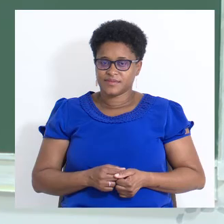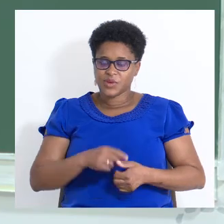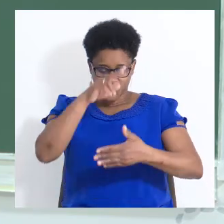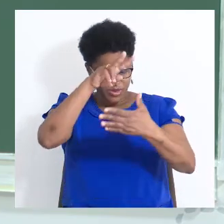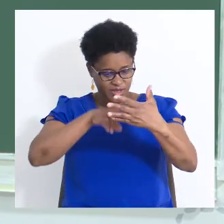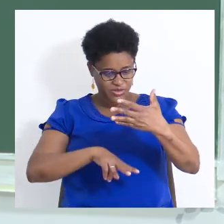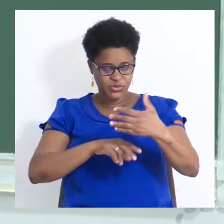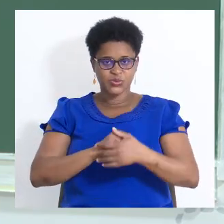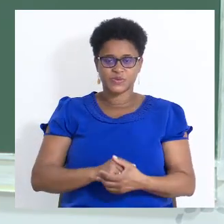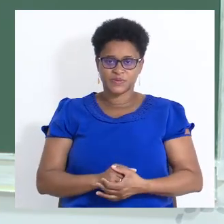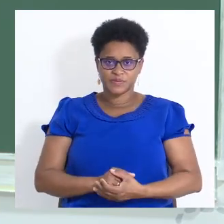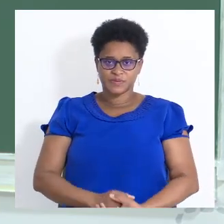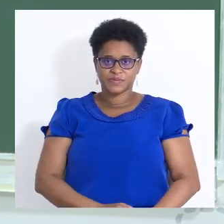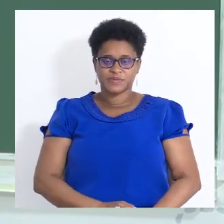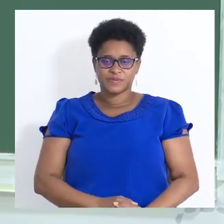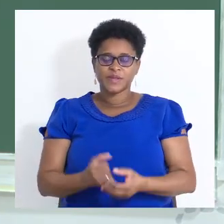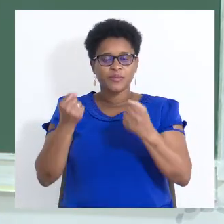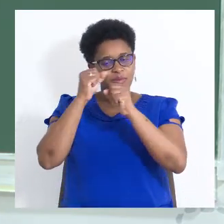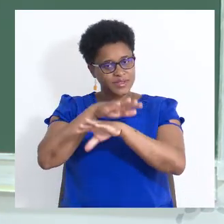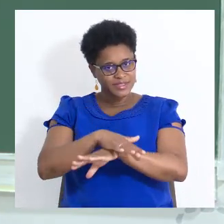o texto